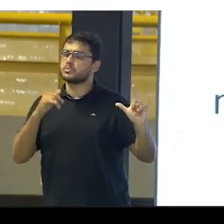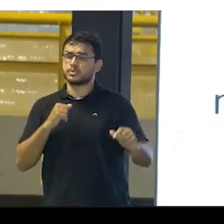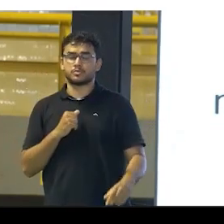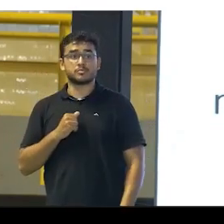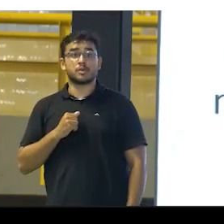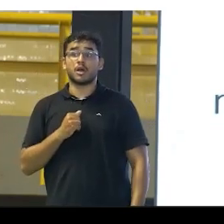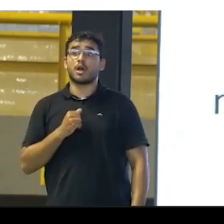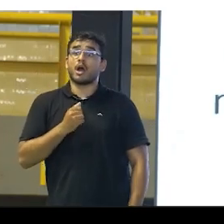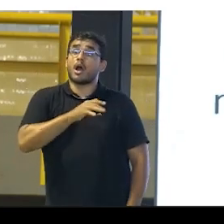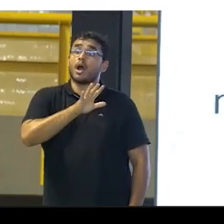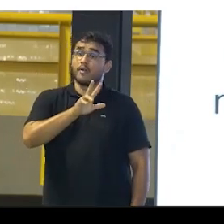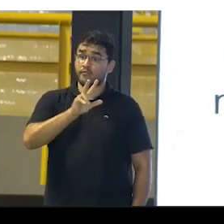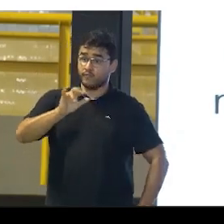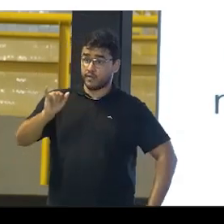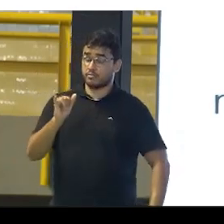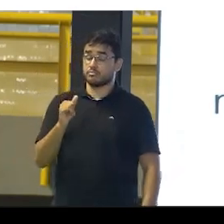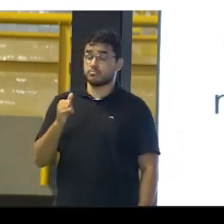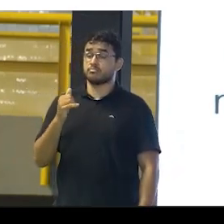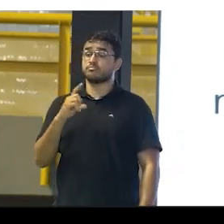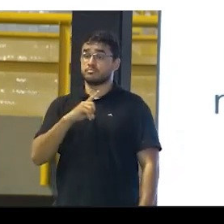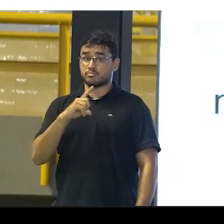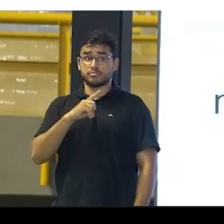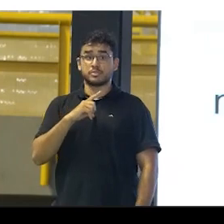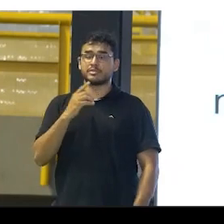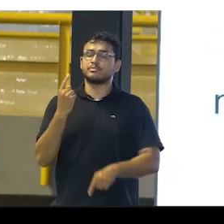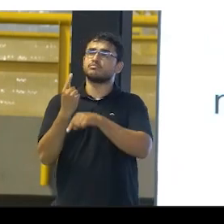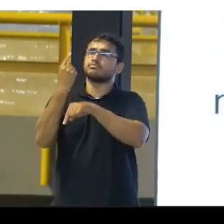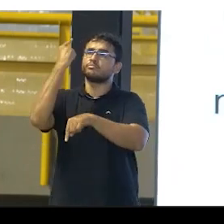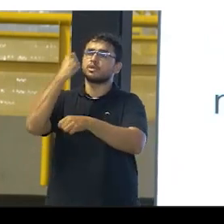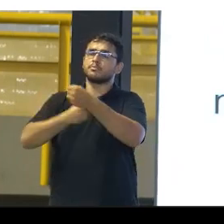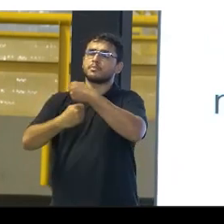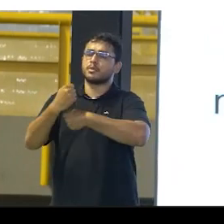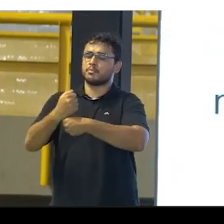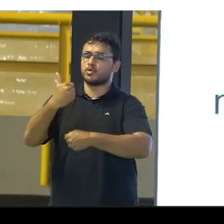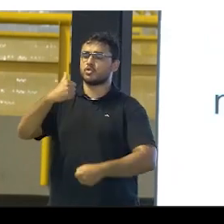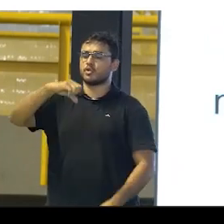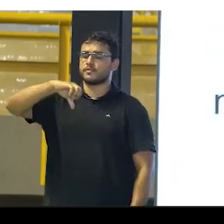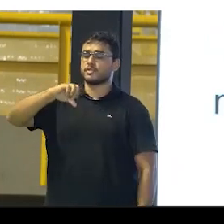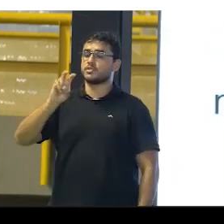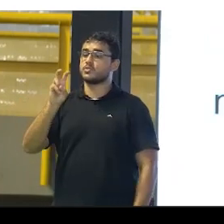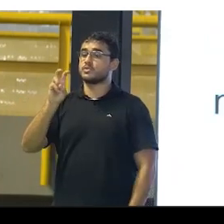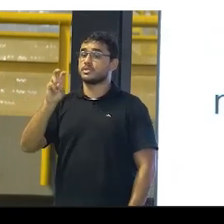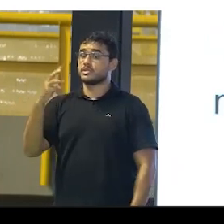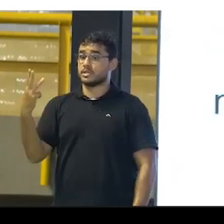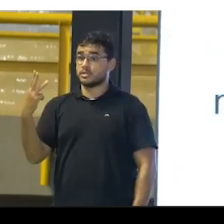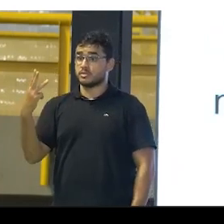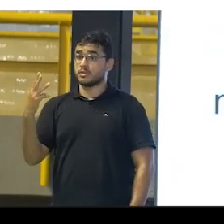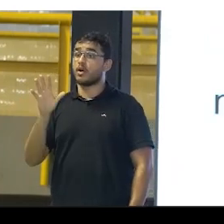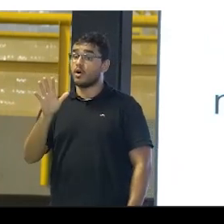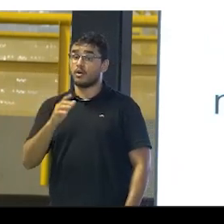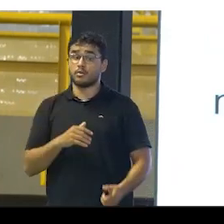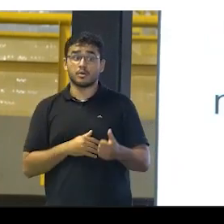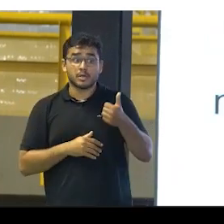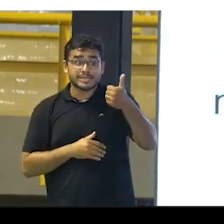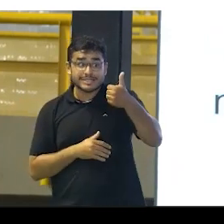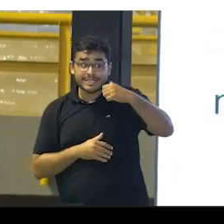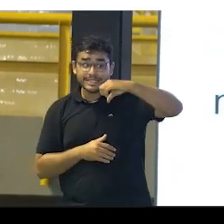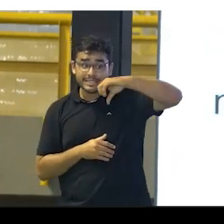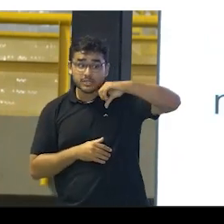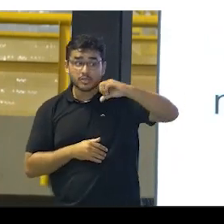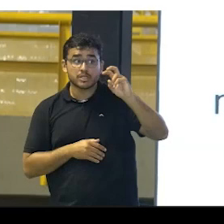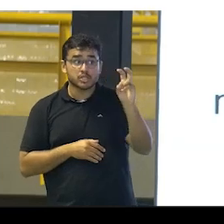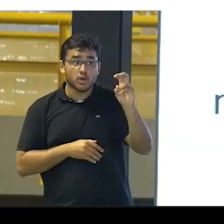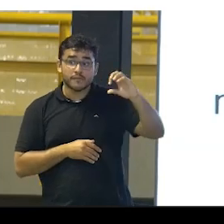em 1973, antes da primeira crise do petróleo, ele custava $2. 2. Eu